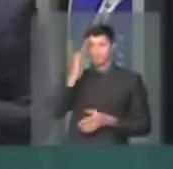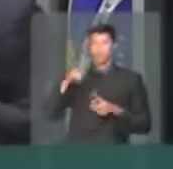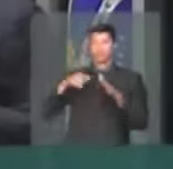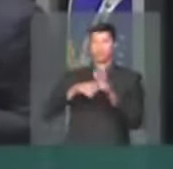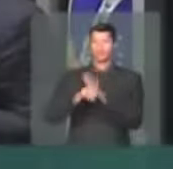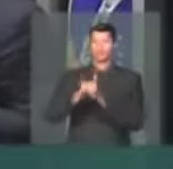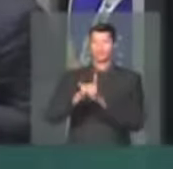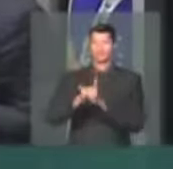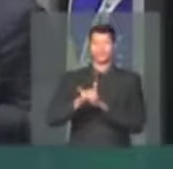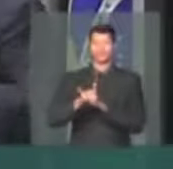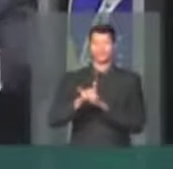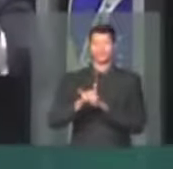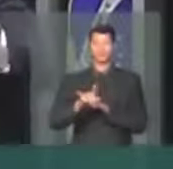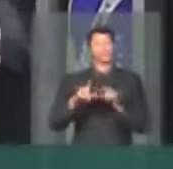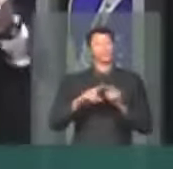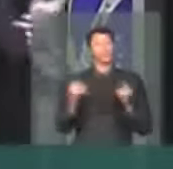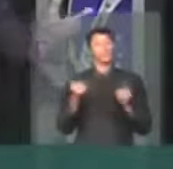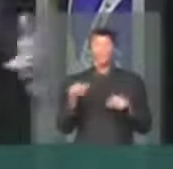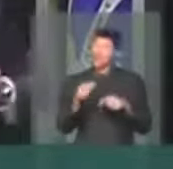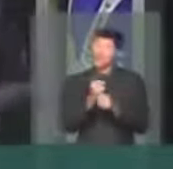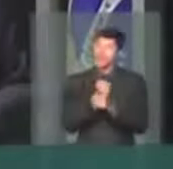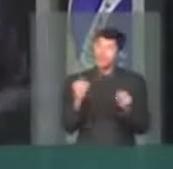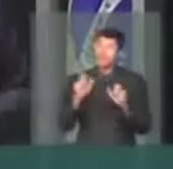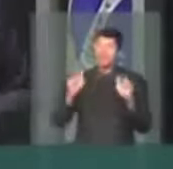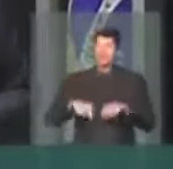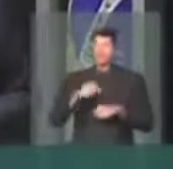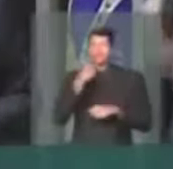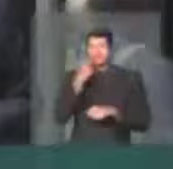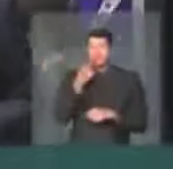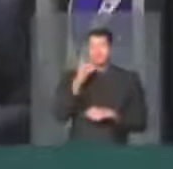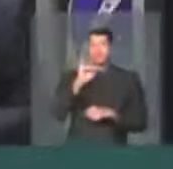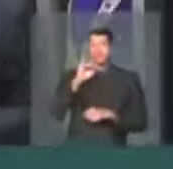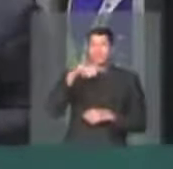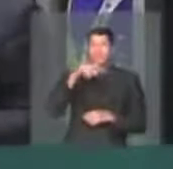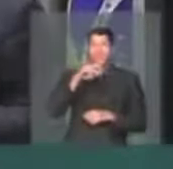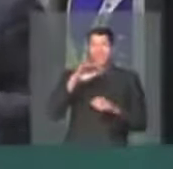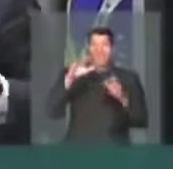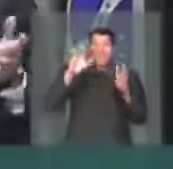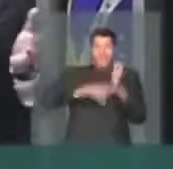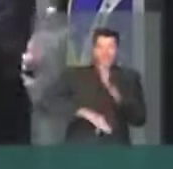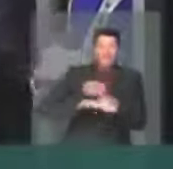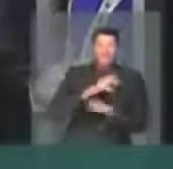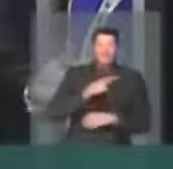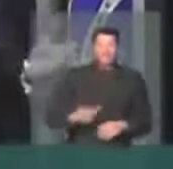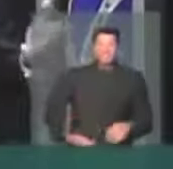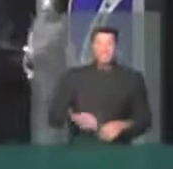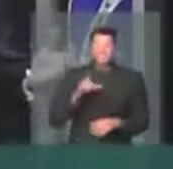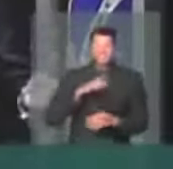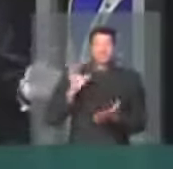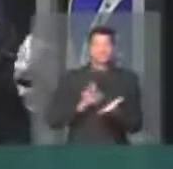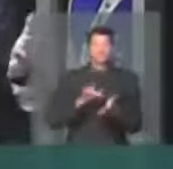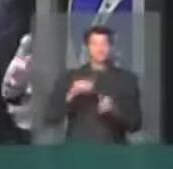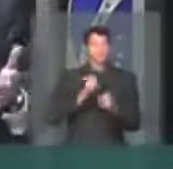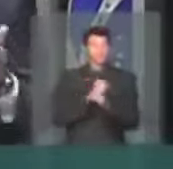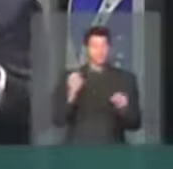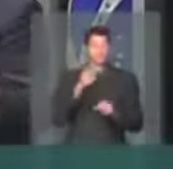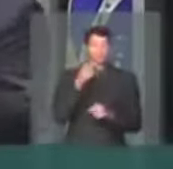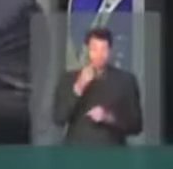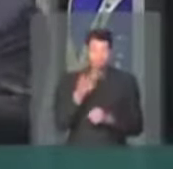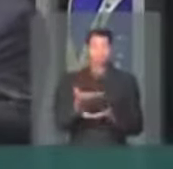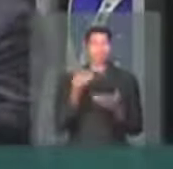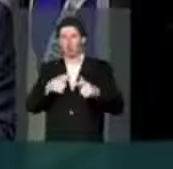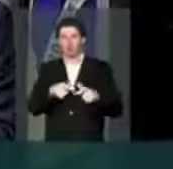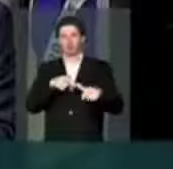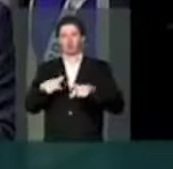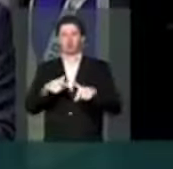pessoas perguntam, mas é possível falar-se de impeachment a evidência que é possível falar-se de